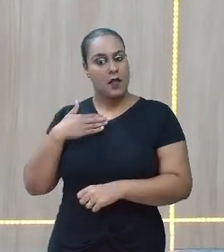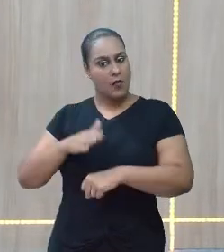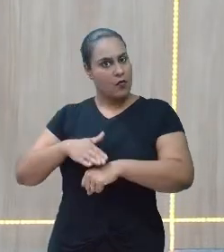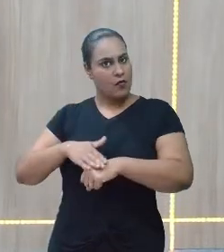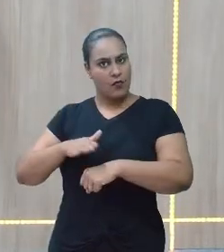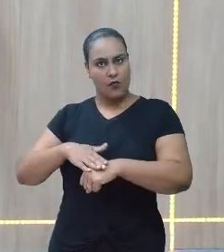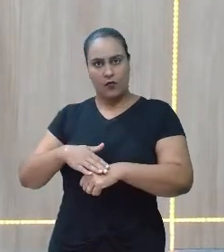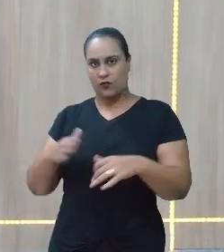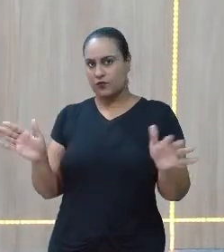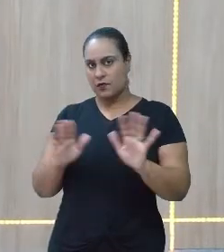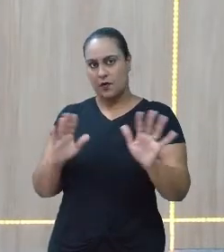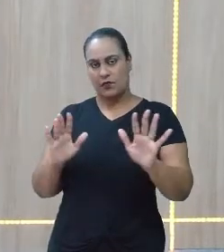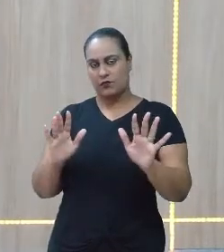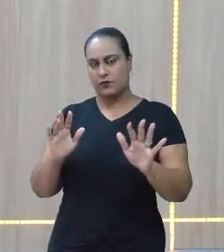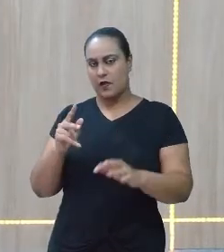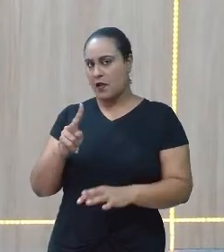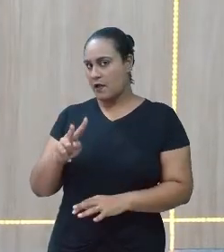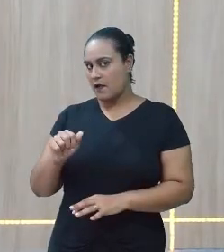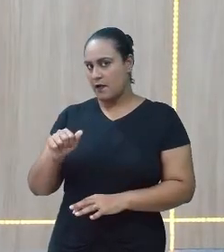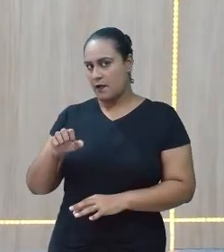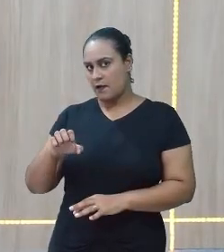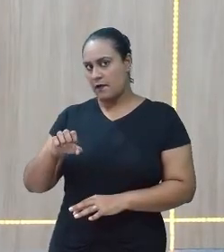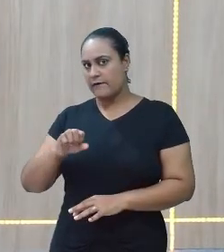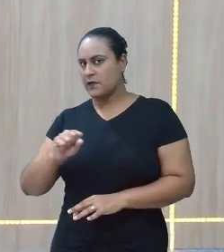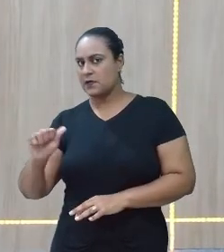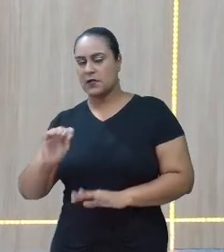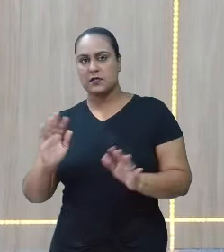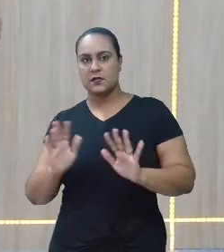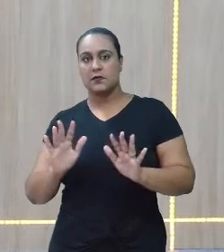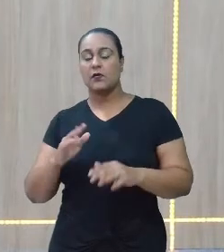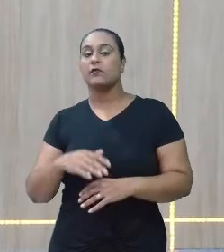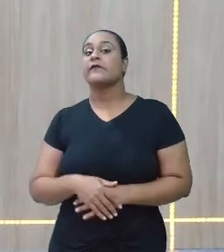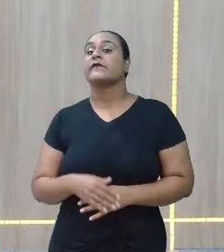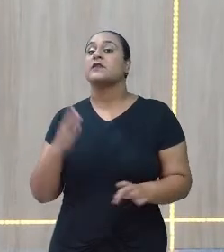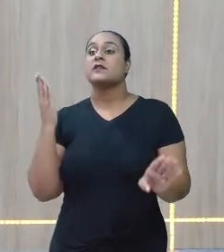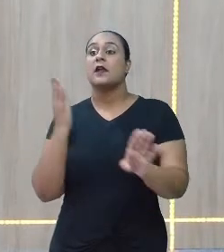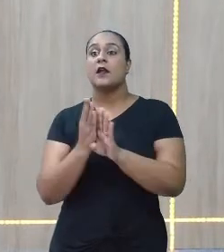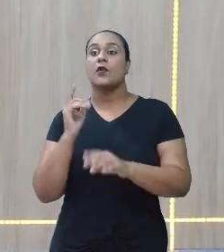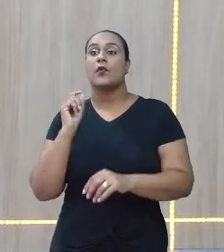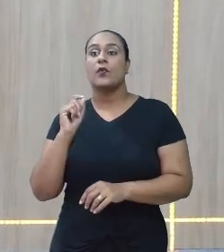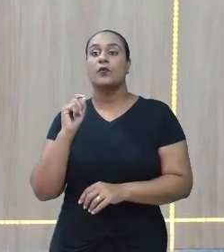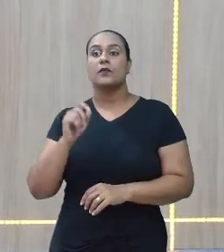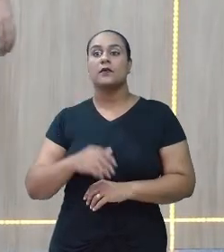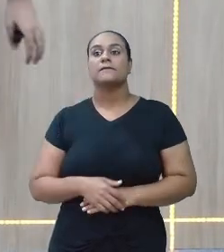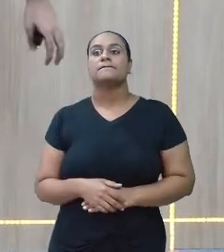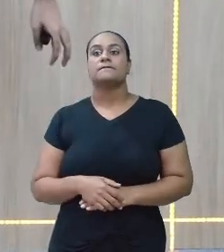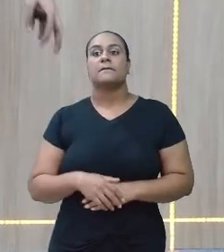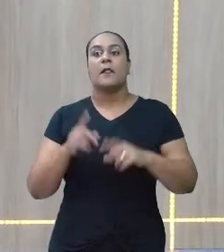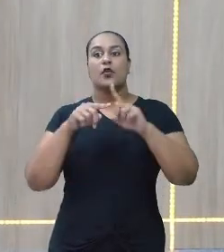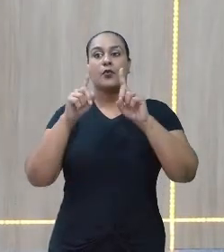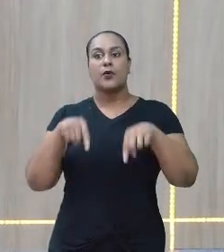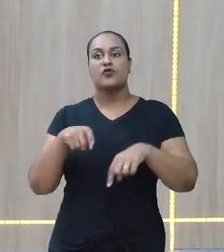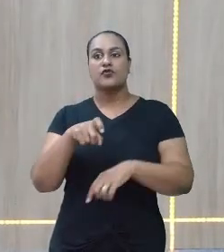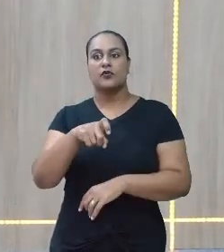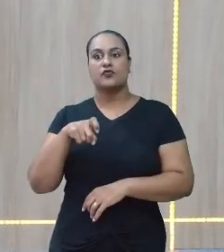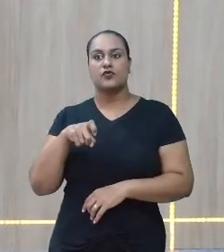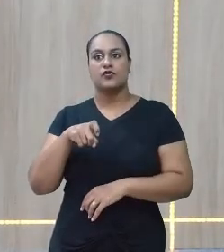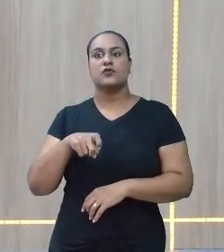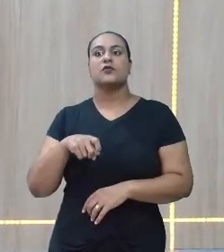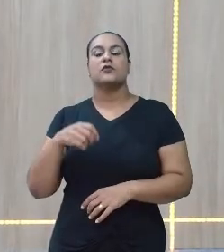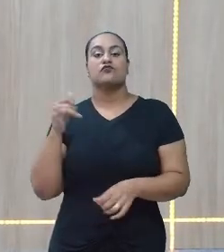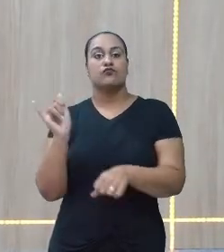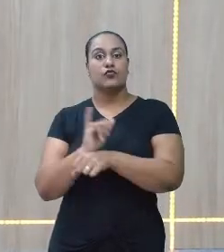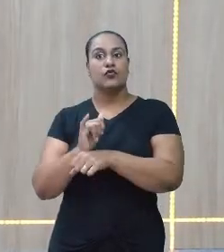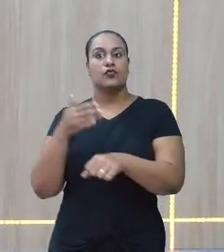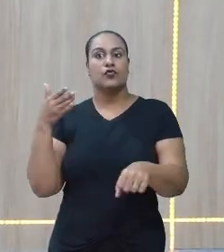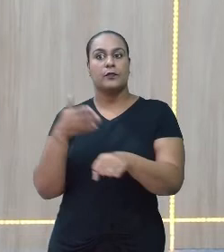nem autoria da professora Vanessa, né? Você encontra a música original lá no canal do Projeto X, né, com os professores lá, Zé Bona e Thiago Feitosa,